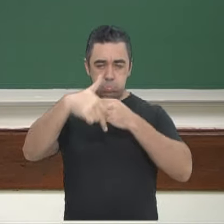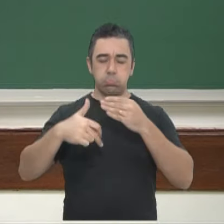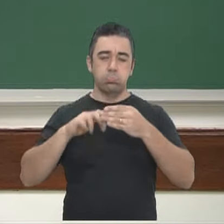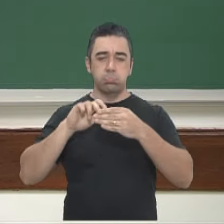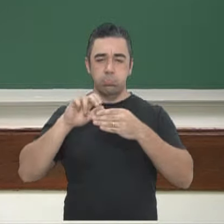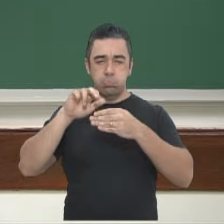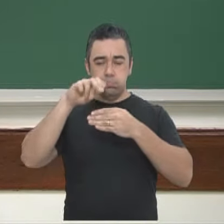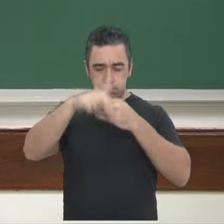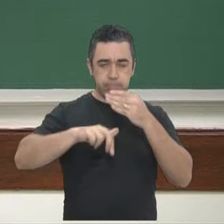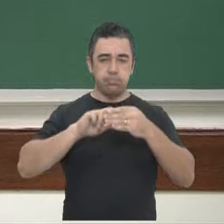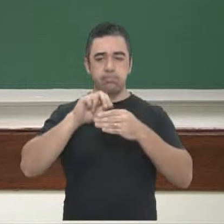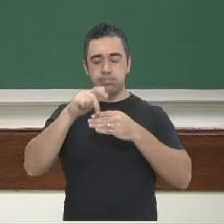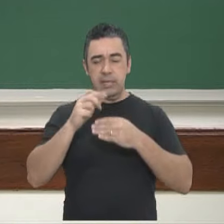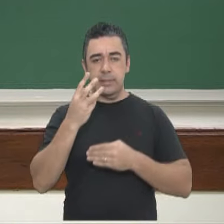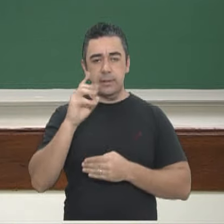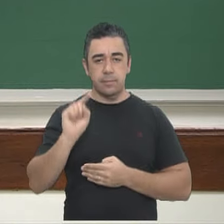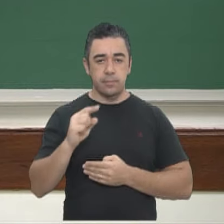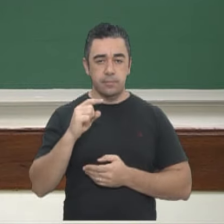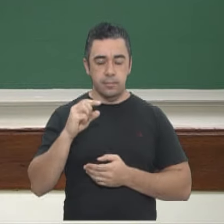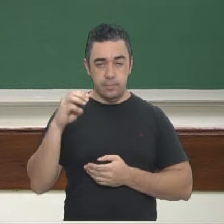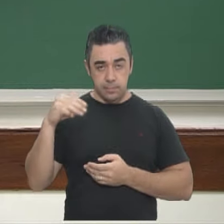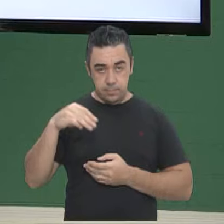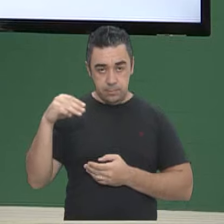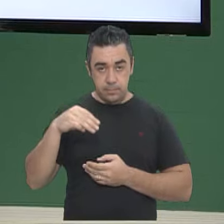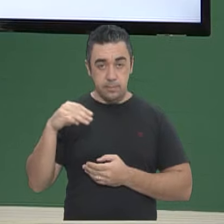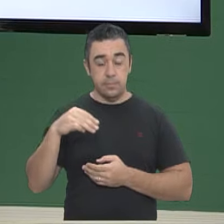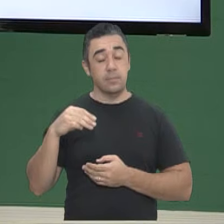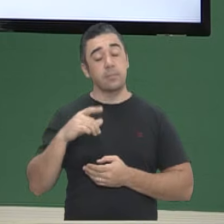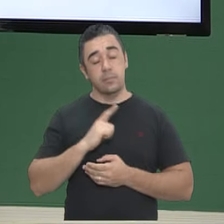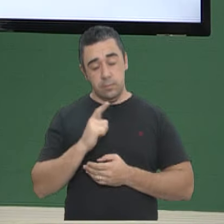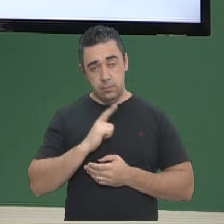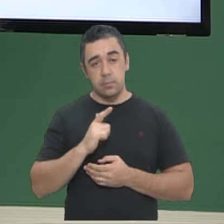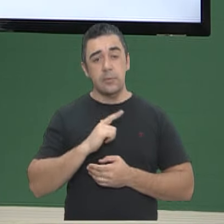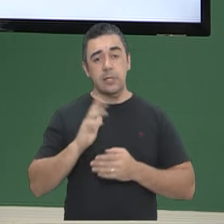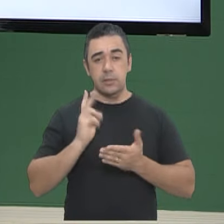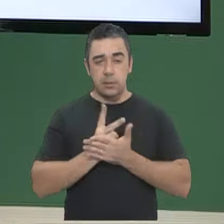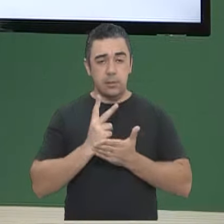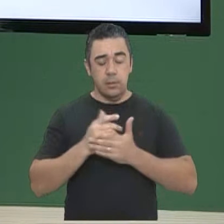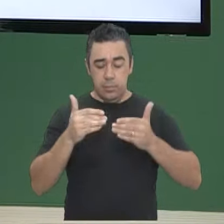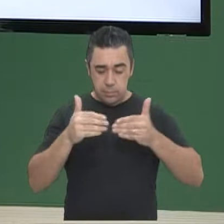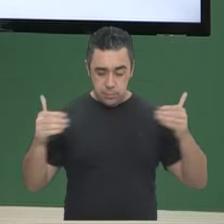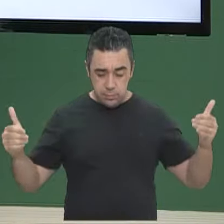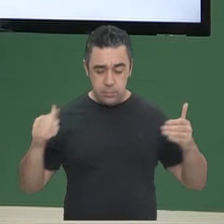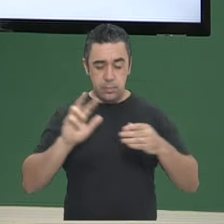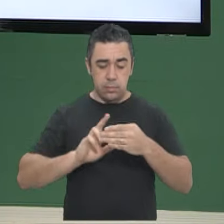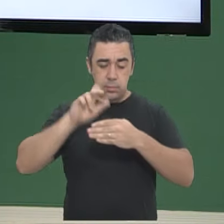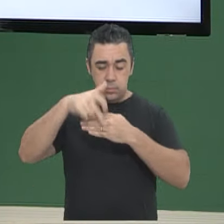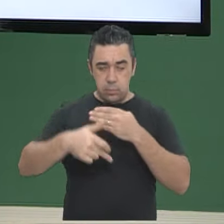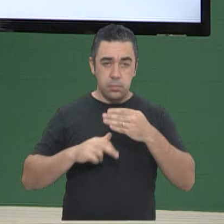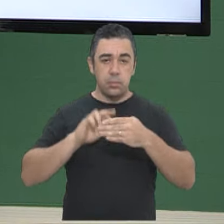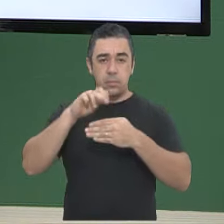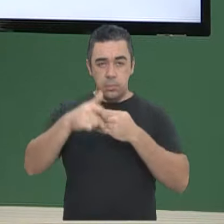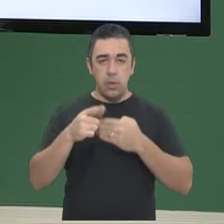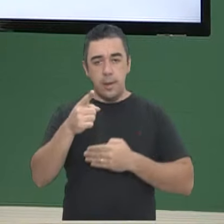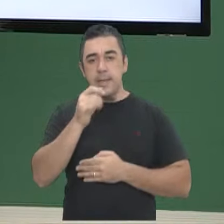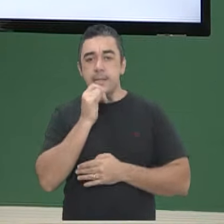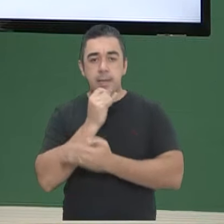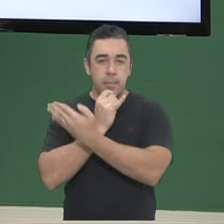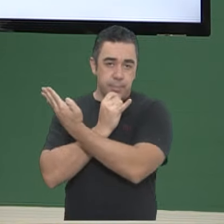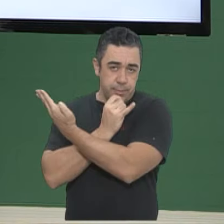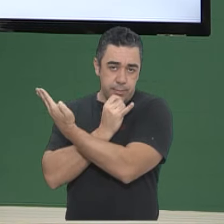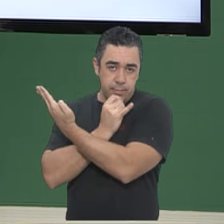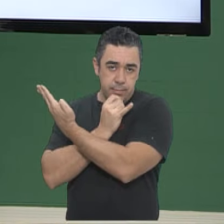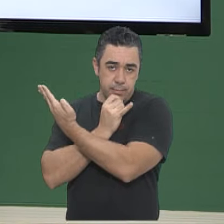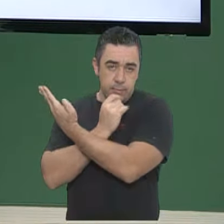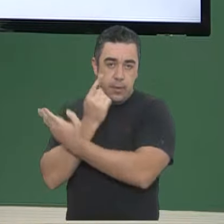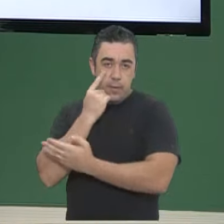essa distância de 3.000 metros. E durante esse percurso ele vai ter alguns obstáculos no qual ele tem que passar. Nesse exemplo aqui, a gente percebe que tem